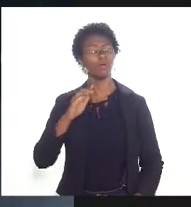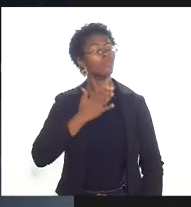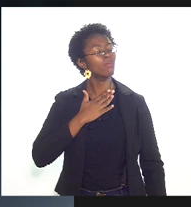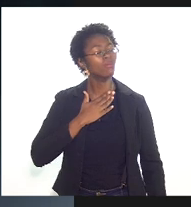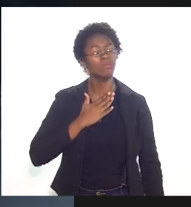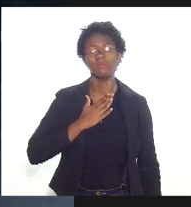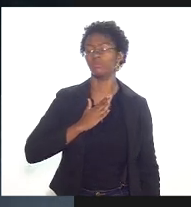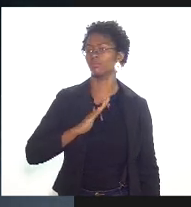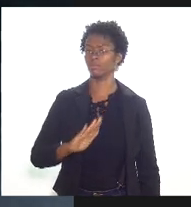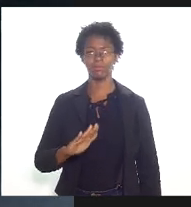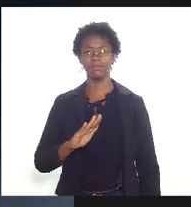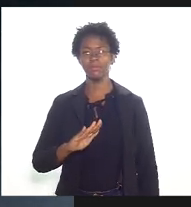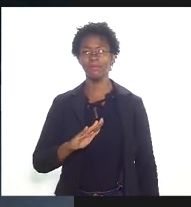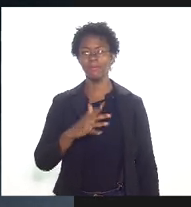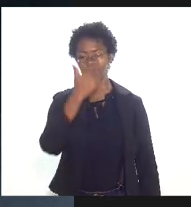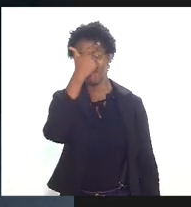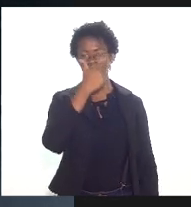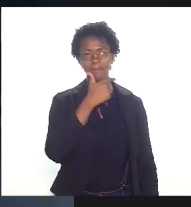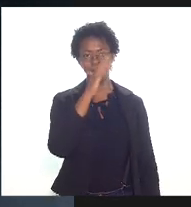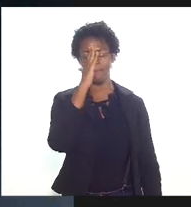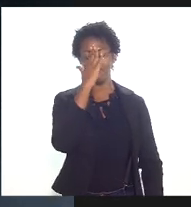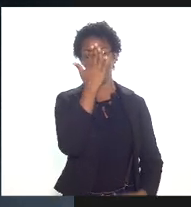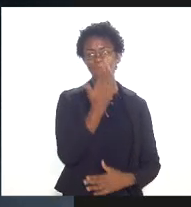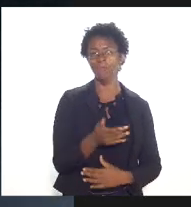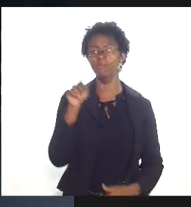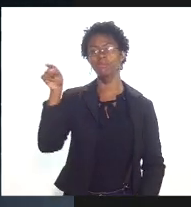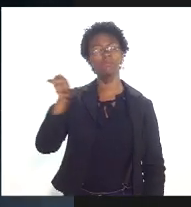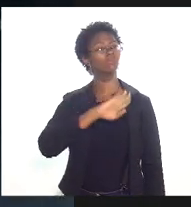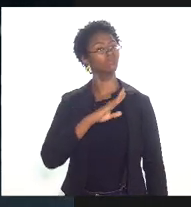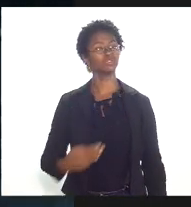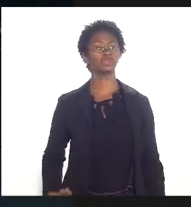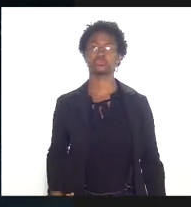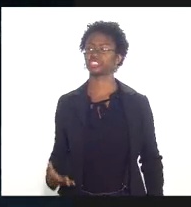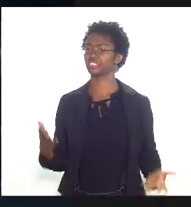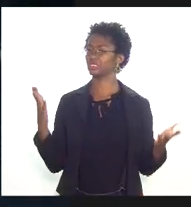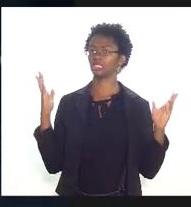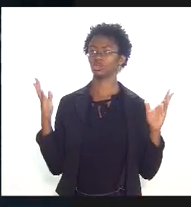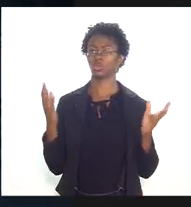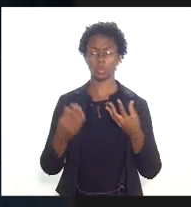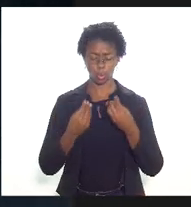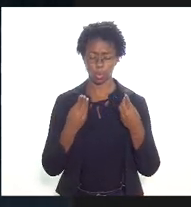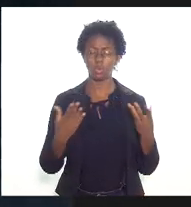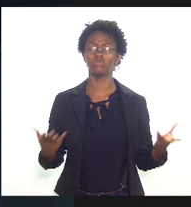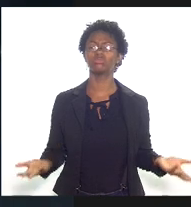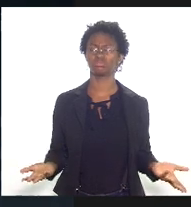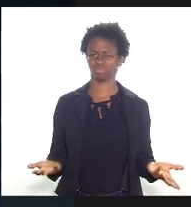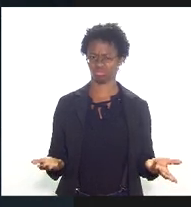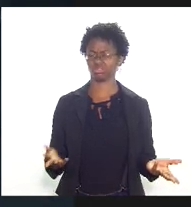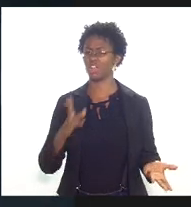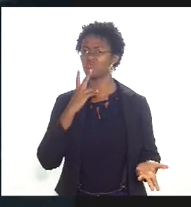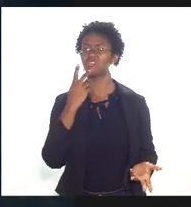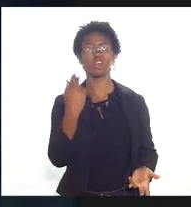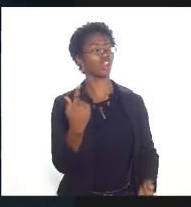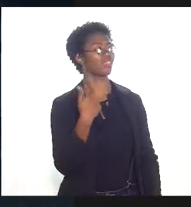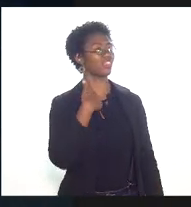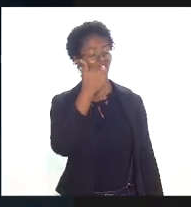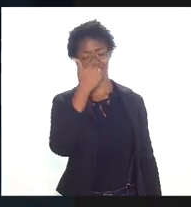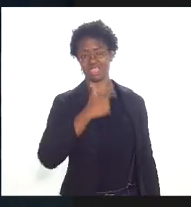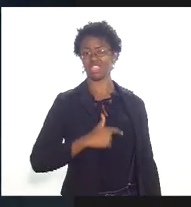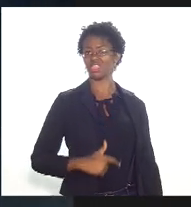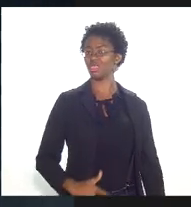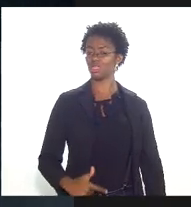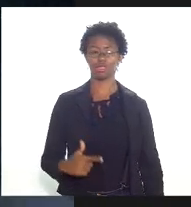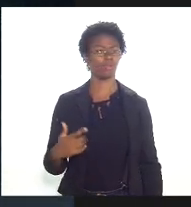com a cara de pau óleo de peroba desde Governador Wilson Wilson dizendo de que ele não é